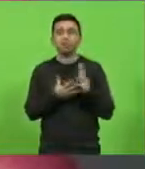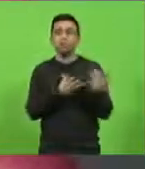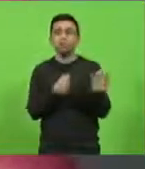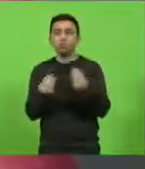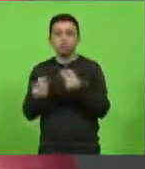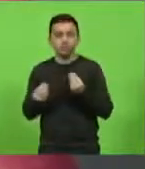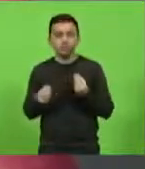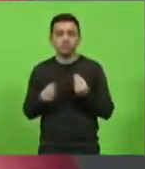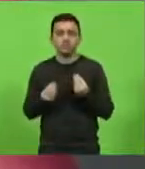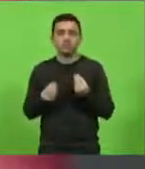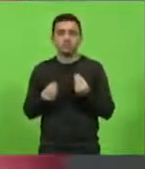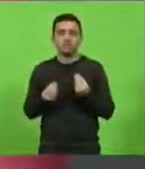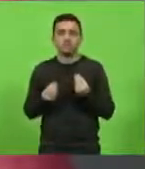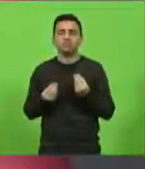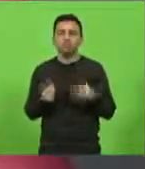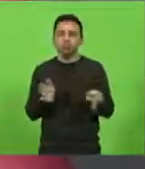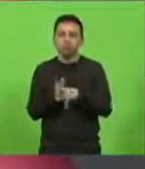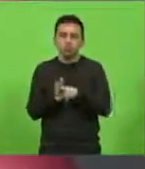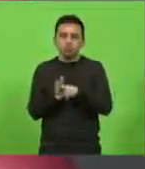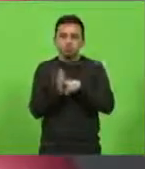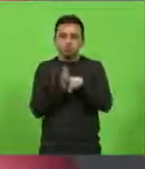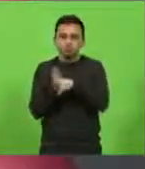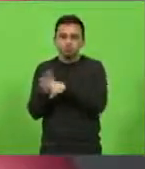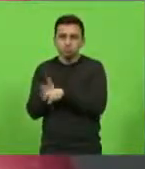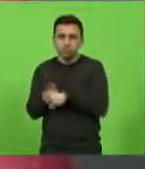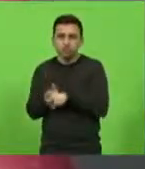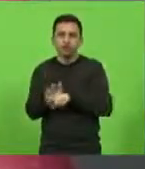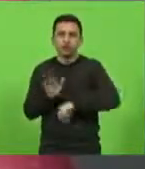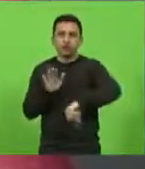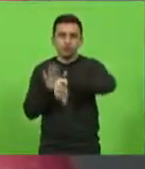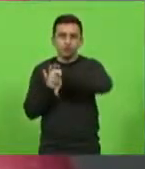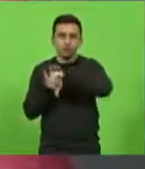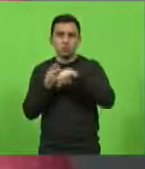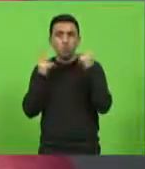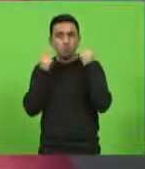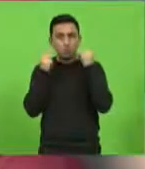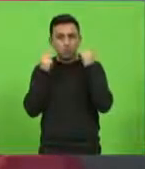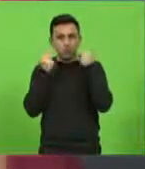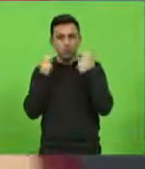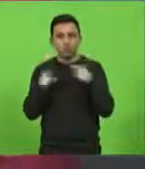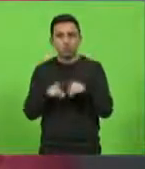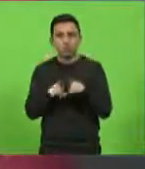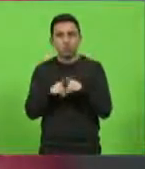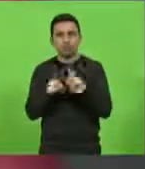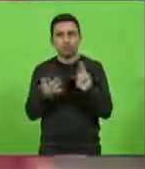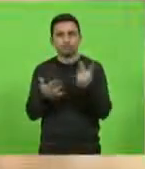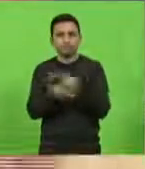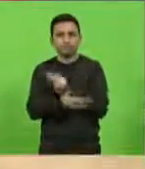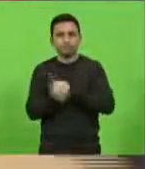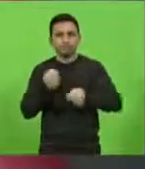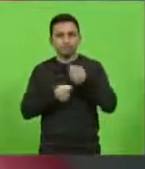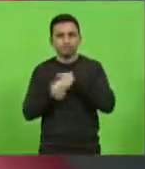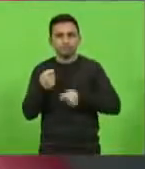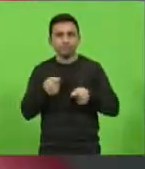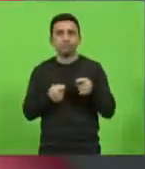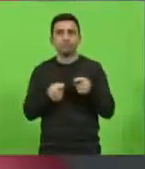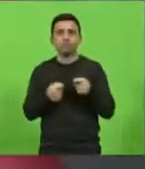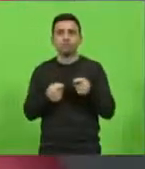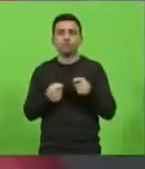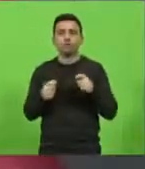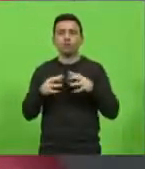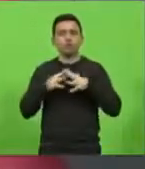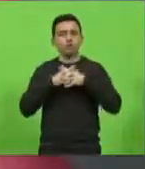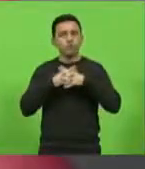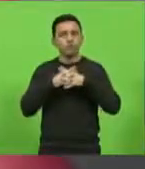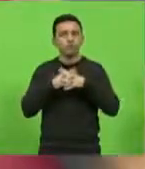nos ilícitos investigados por crime comum e improbidade administrativa o que não se confunde com o objeto do processo